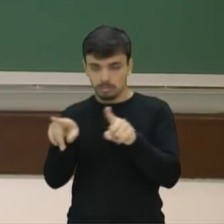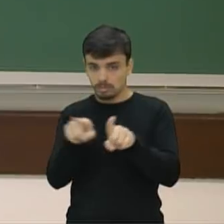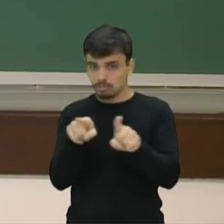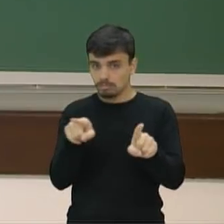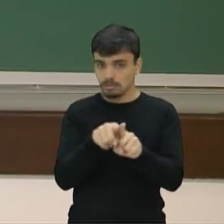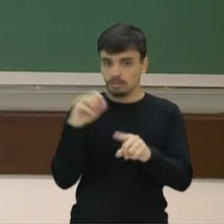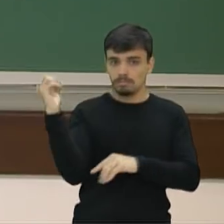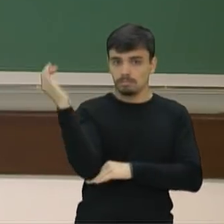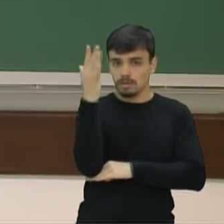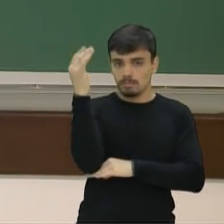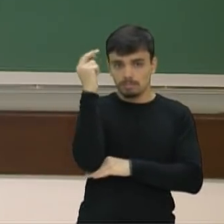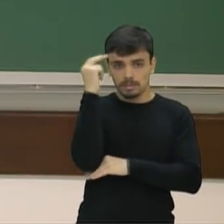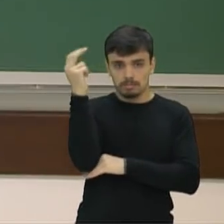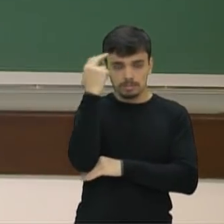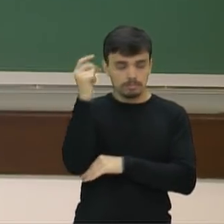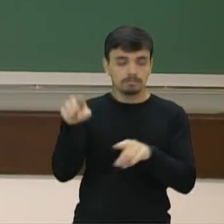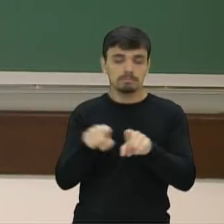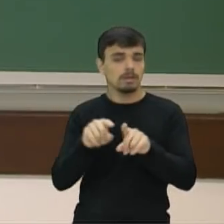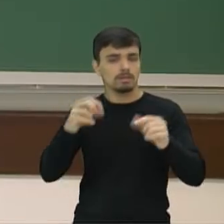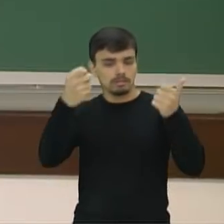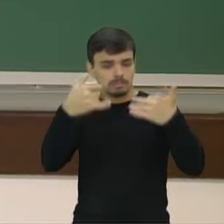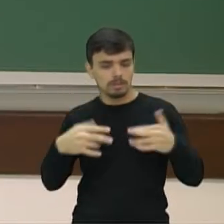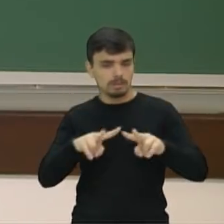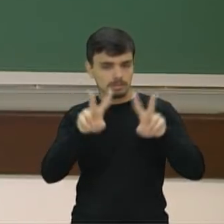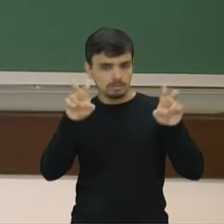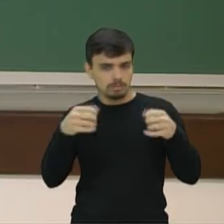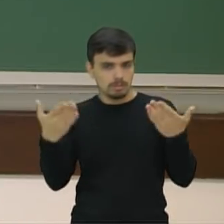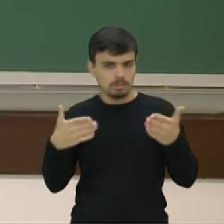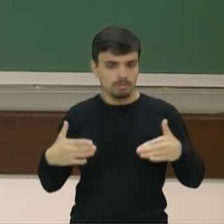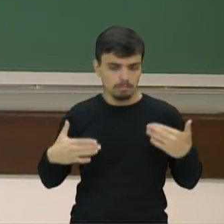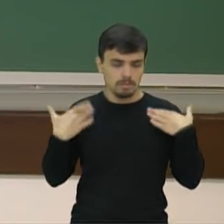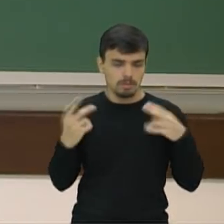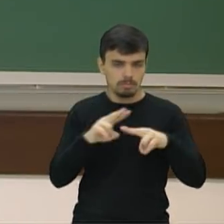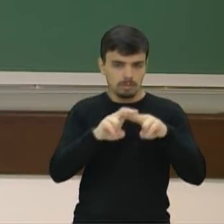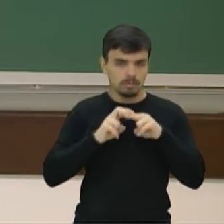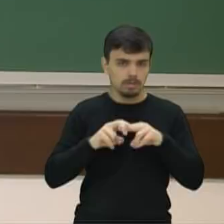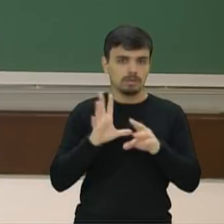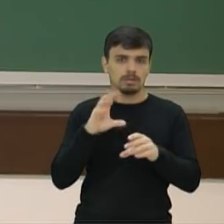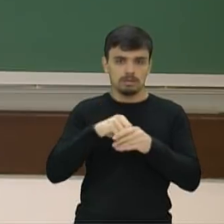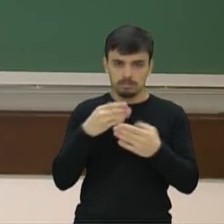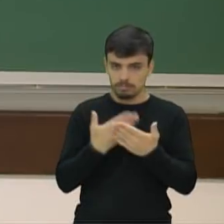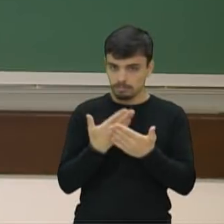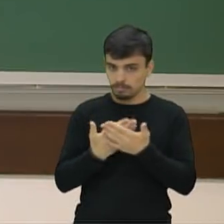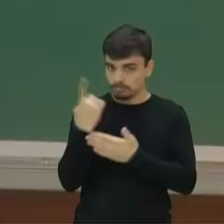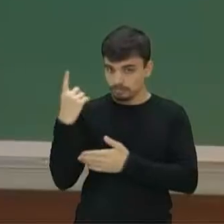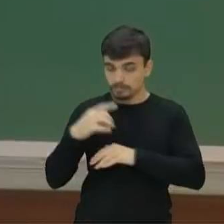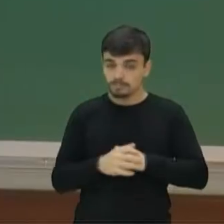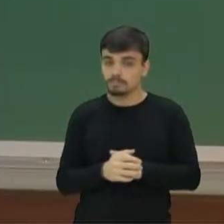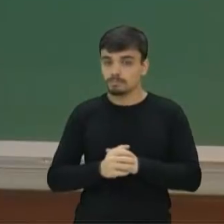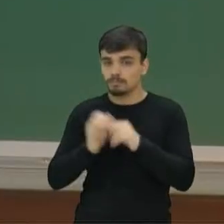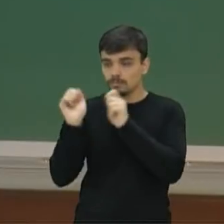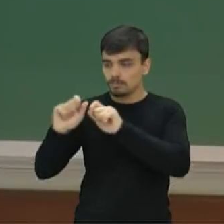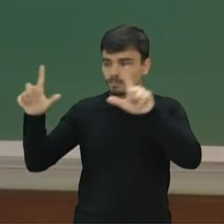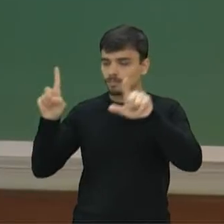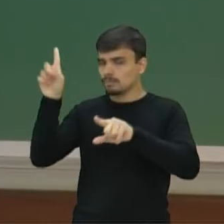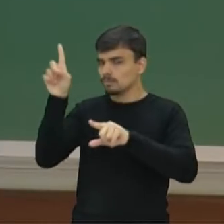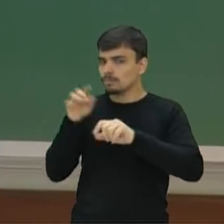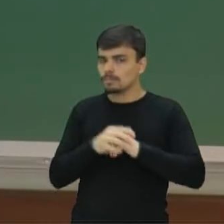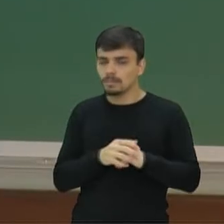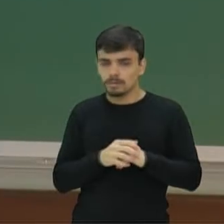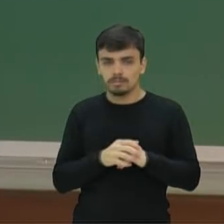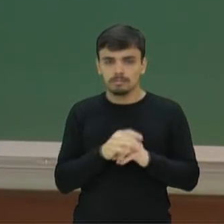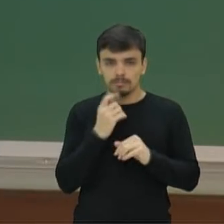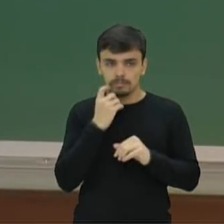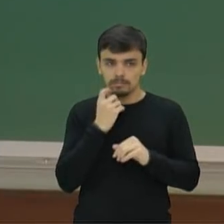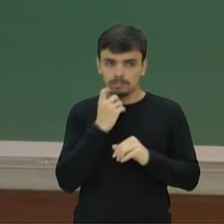para o meio natural. Mas a gente vai falar um pouquinho mais desses impactos na continuidade da nossa aula. Ali na tela agora para você, ó,